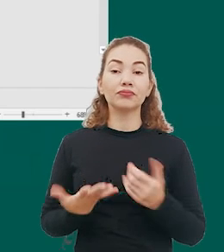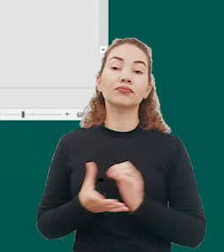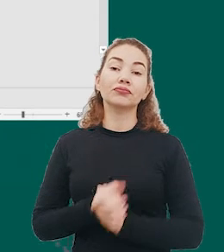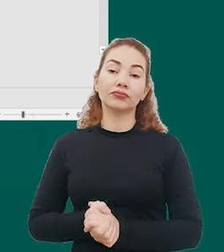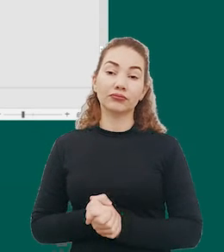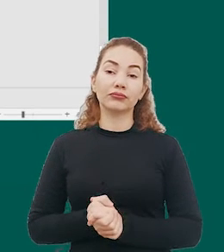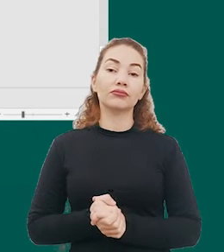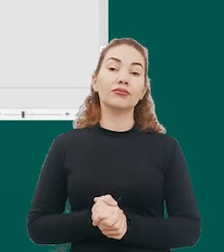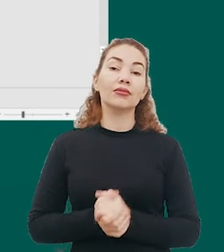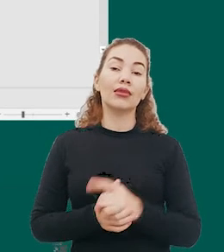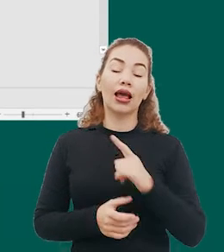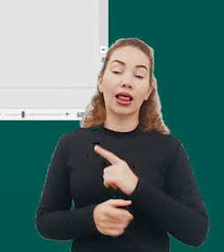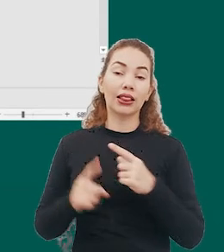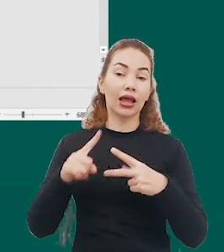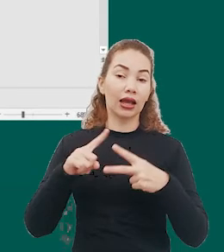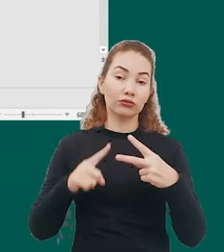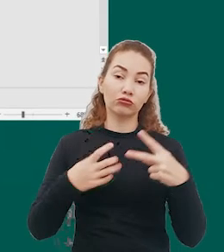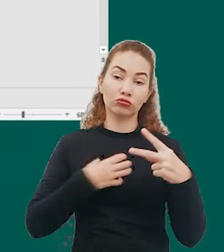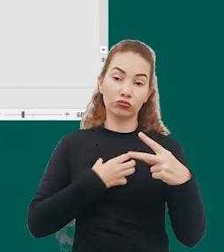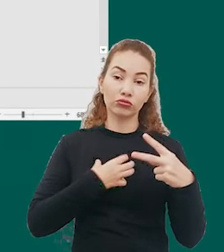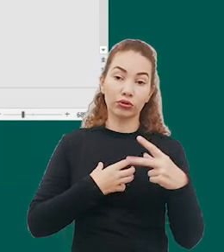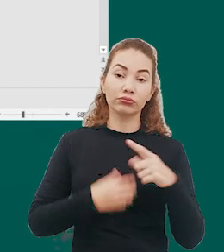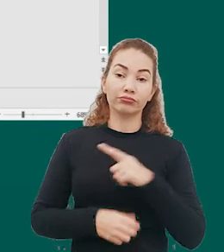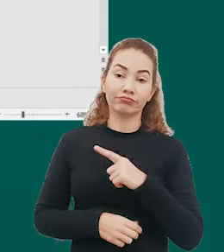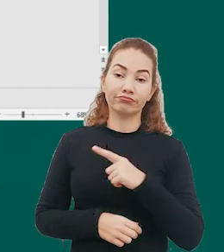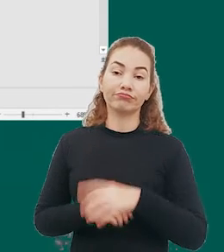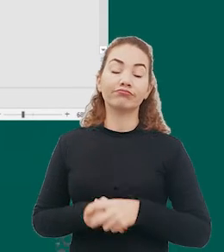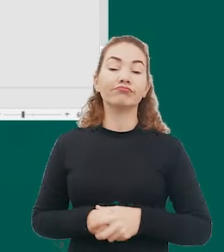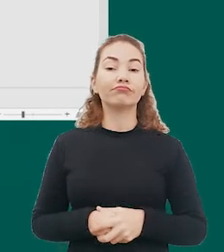Então, temos essas possibilidades aí.